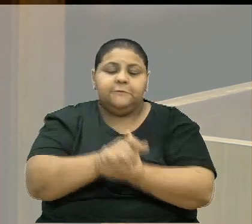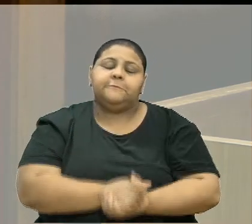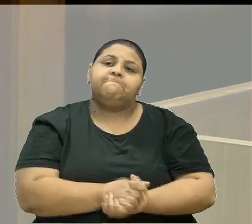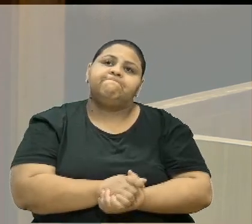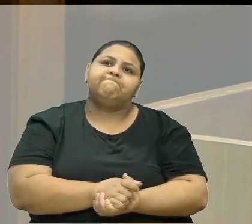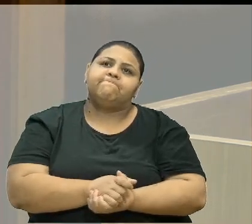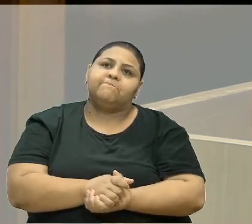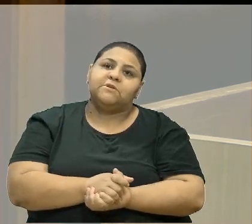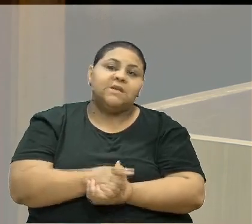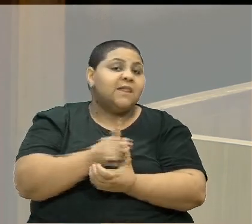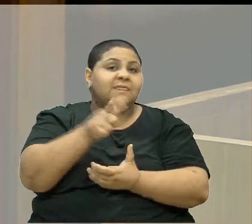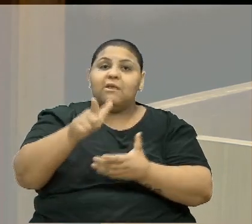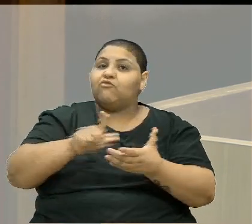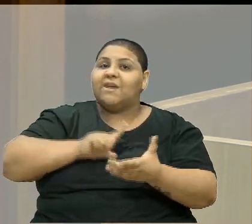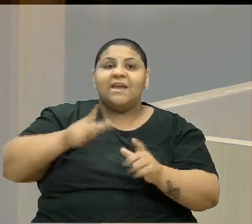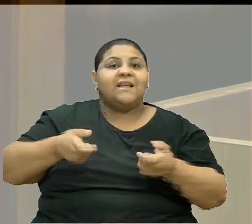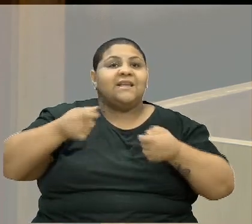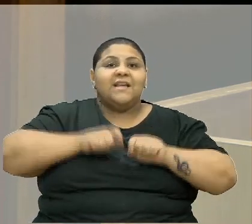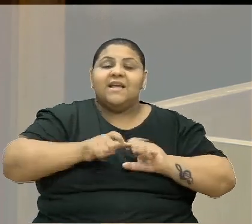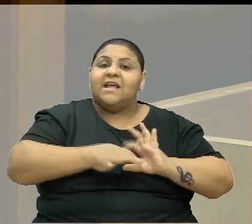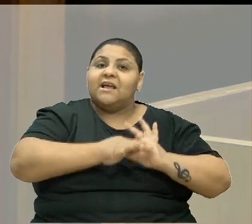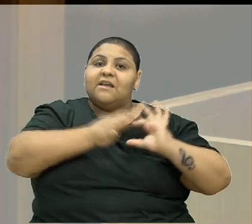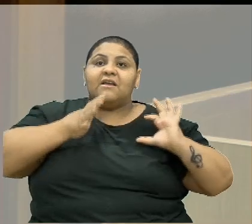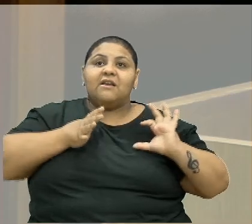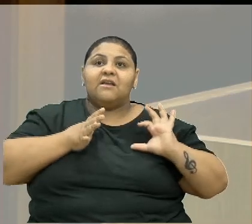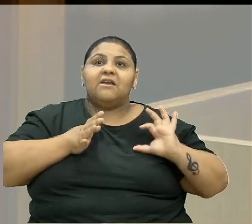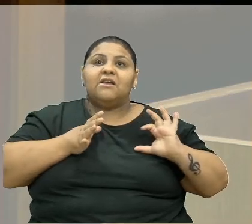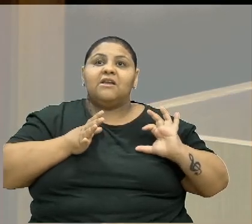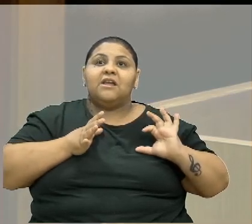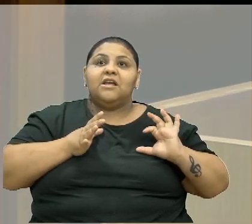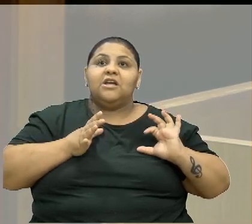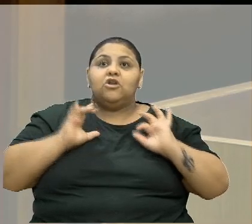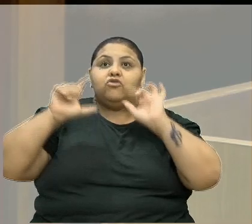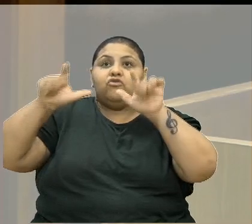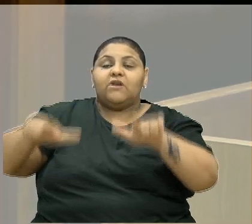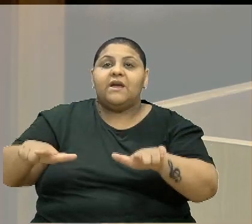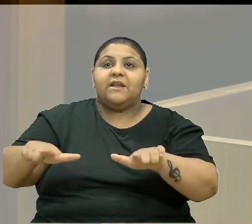sem necessário autorização prévia dos órgãos ambientais do Estado.